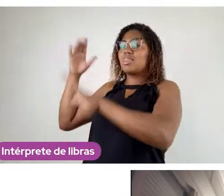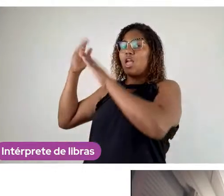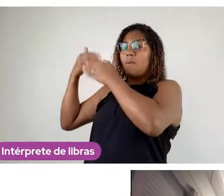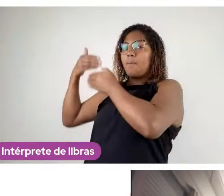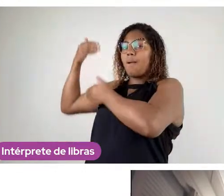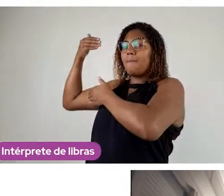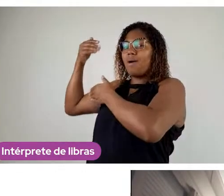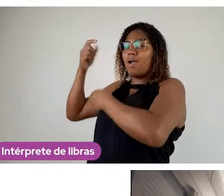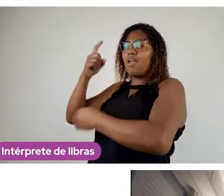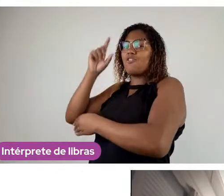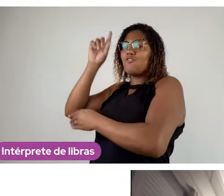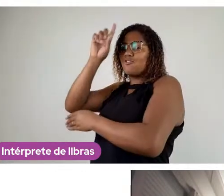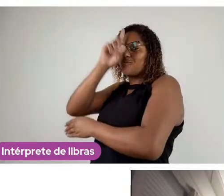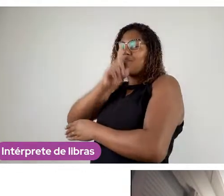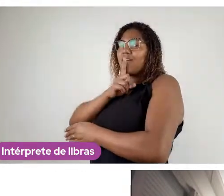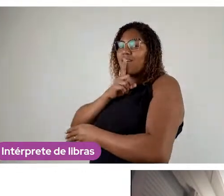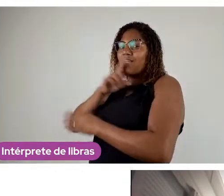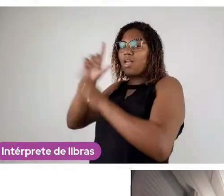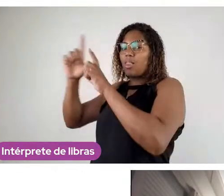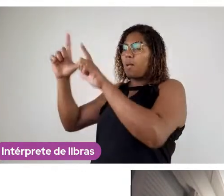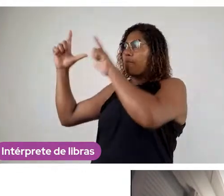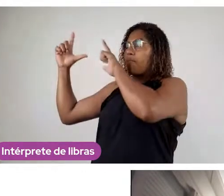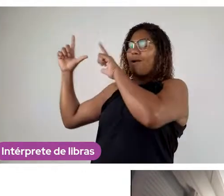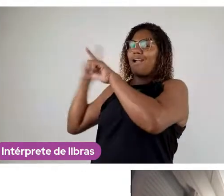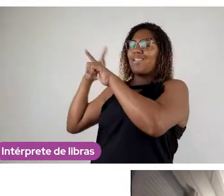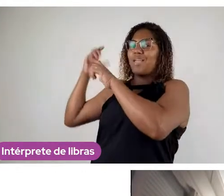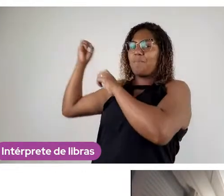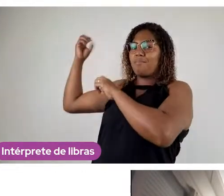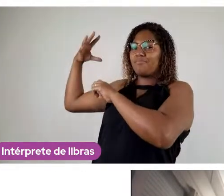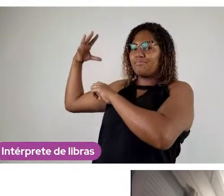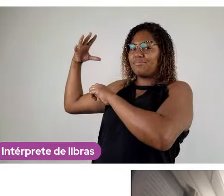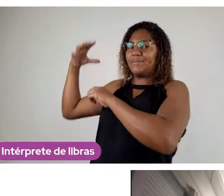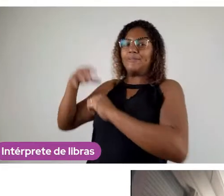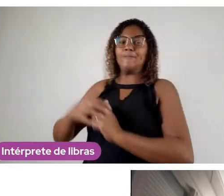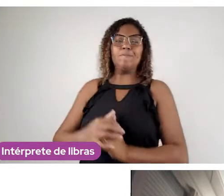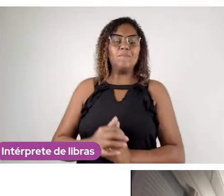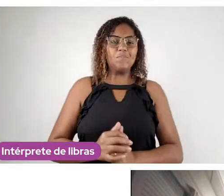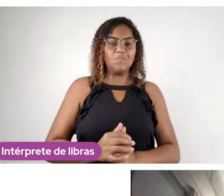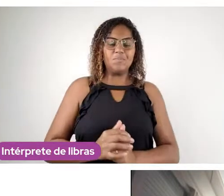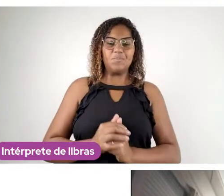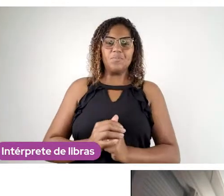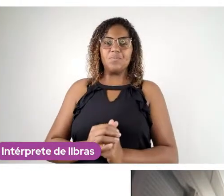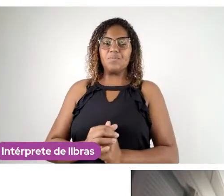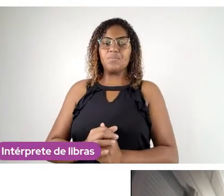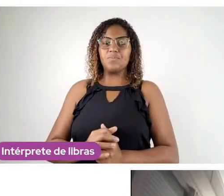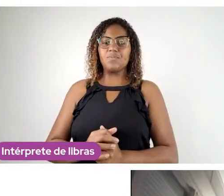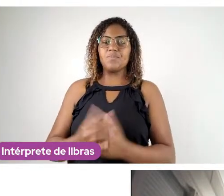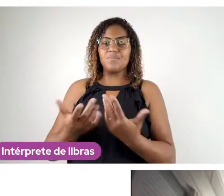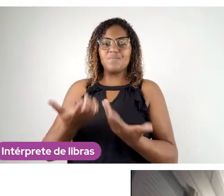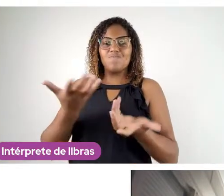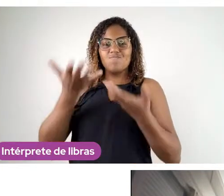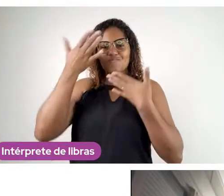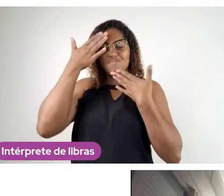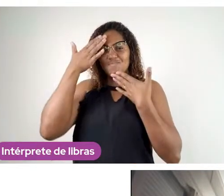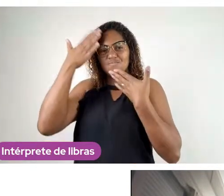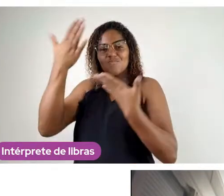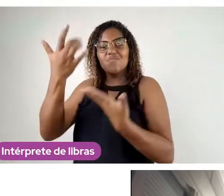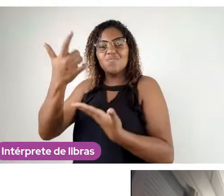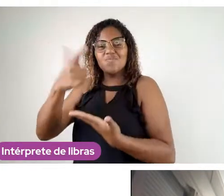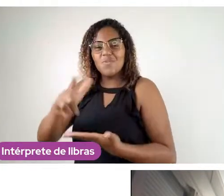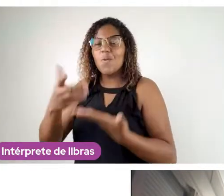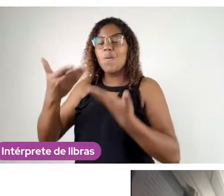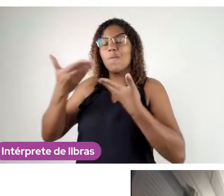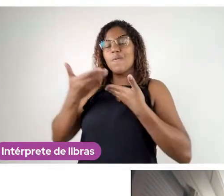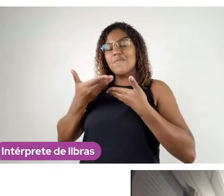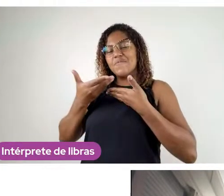quadro e uma iluminação também. Então, Queria agradecer de novo o convite aqui